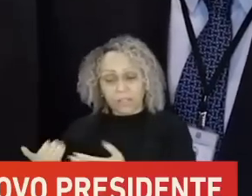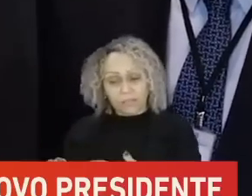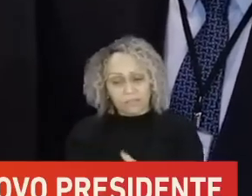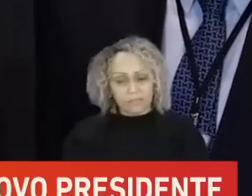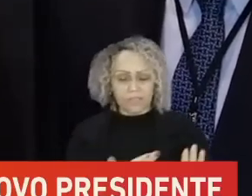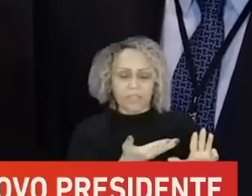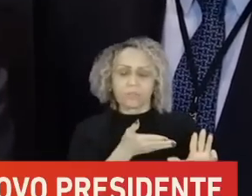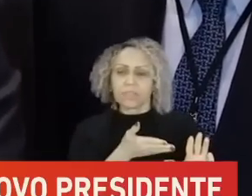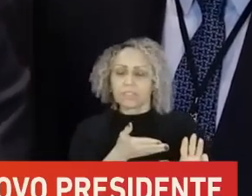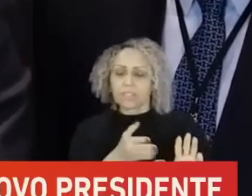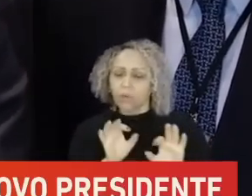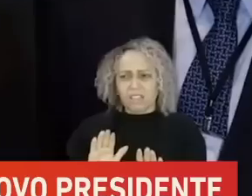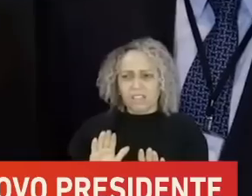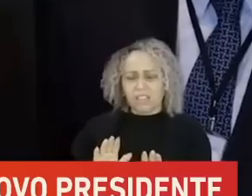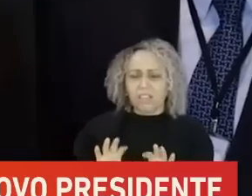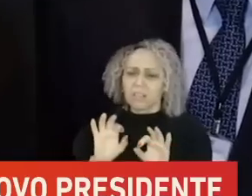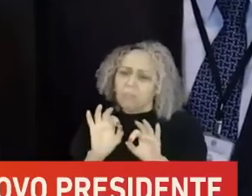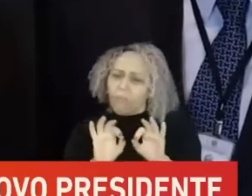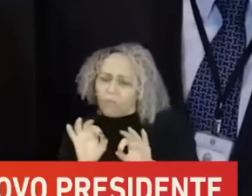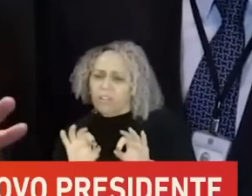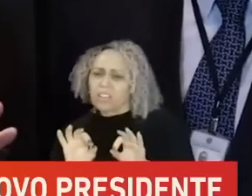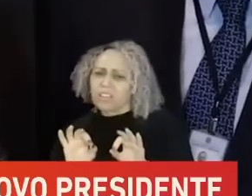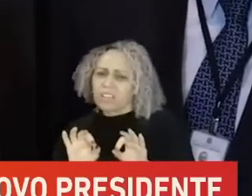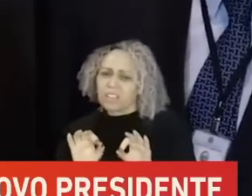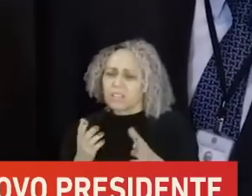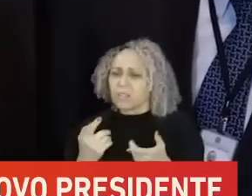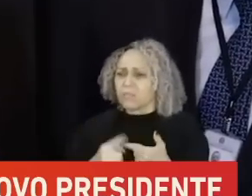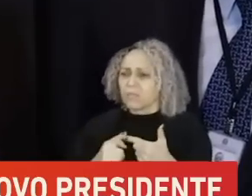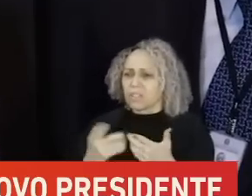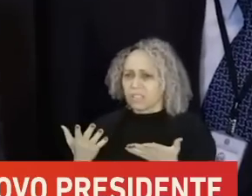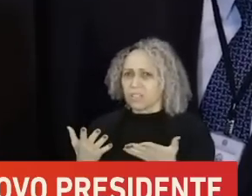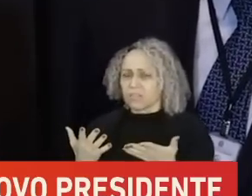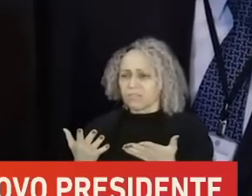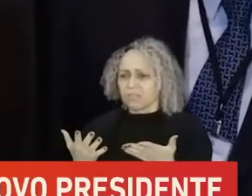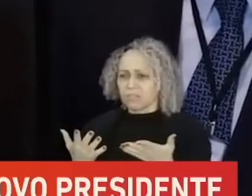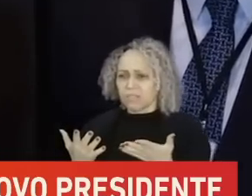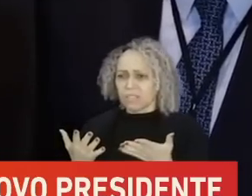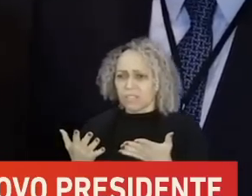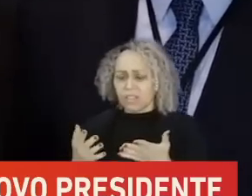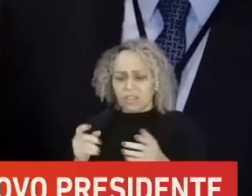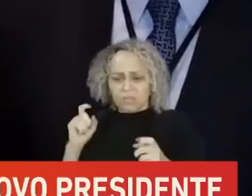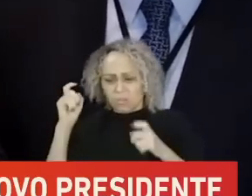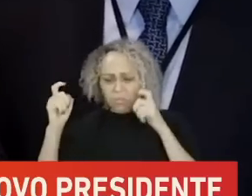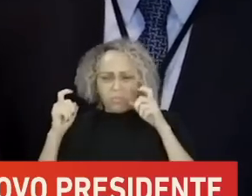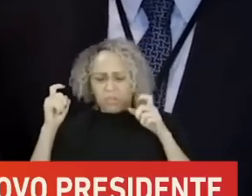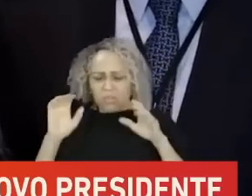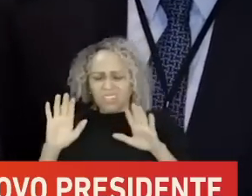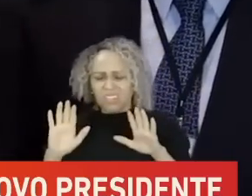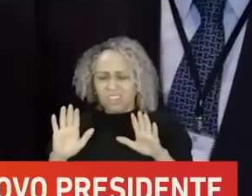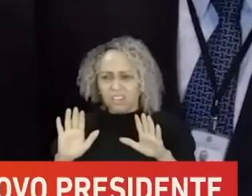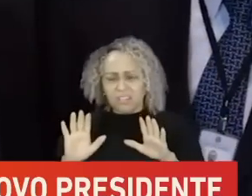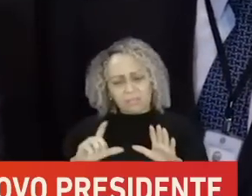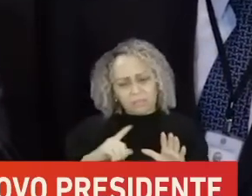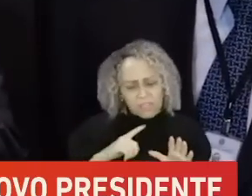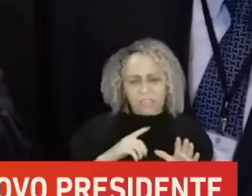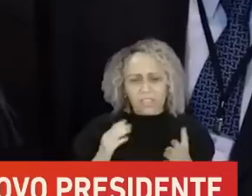já ouvi essa história de que a amizade dos dois, que é muito longa, não anda tão bem das pernas assim. Ah, entendi. Por conta